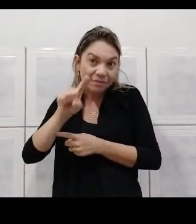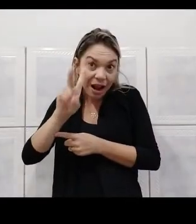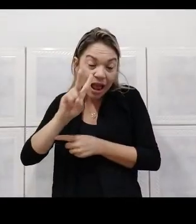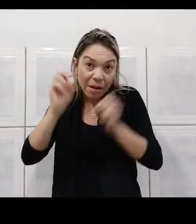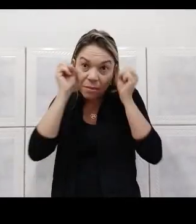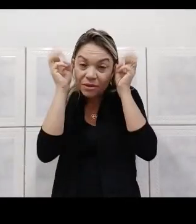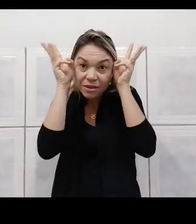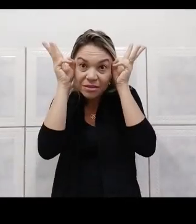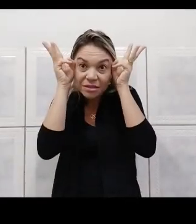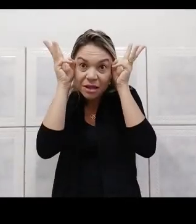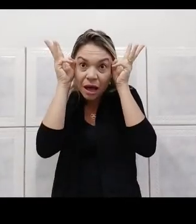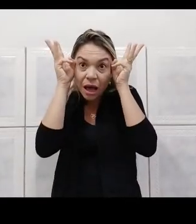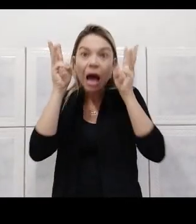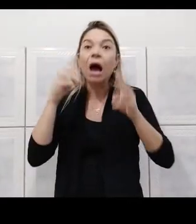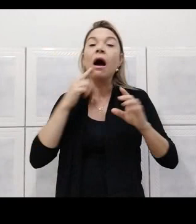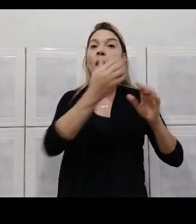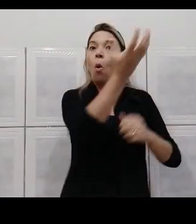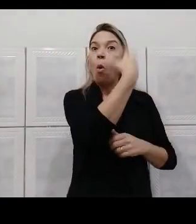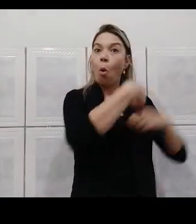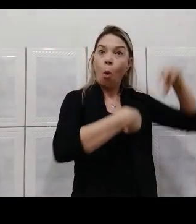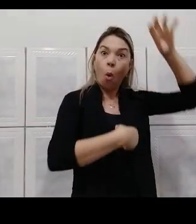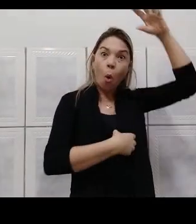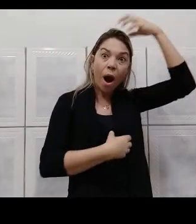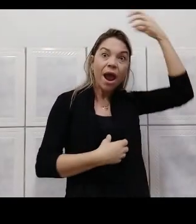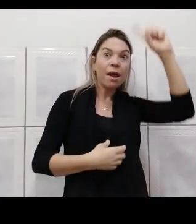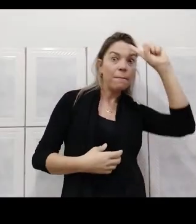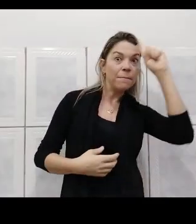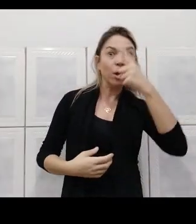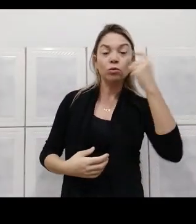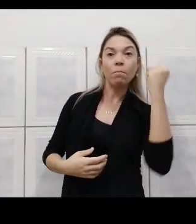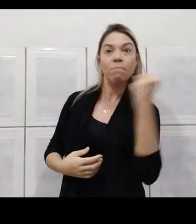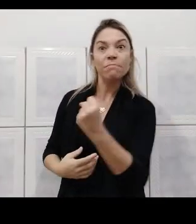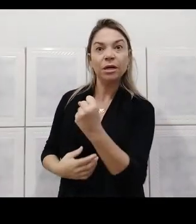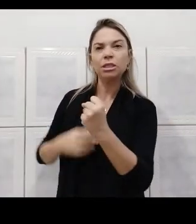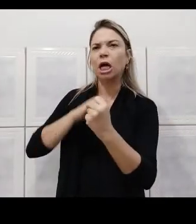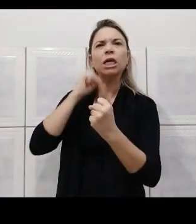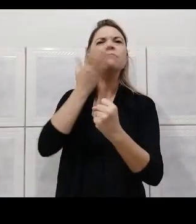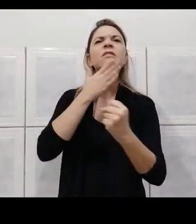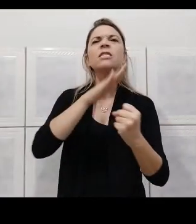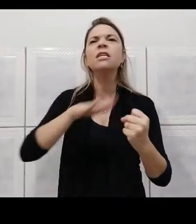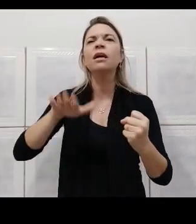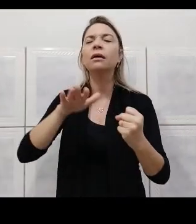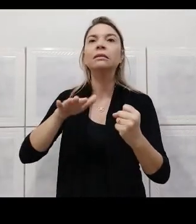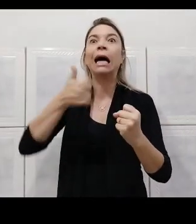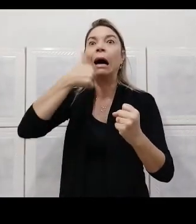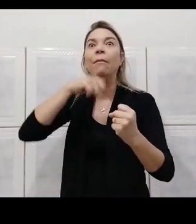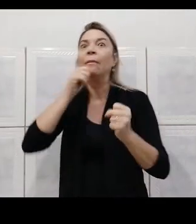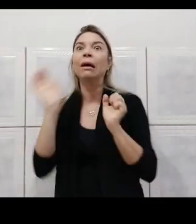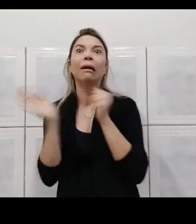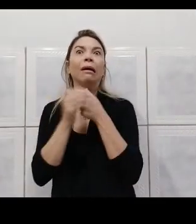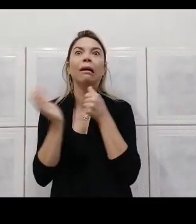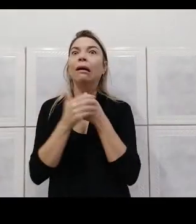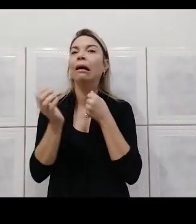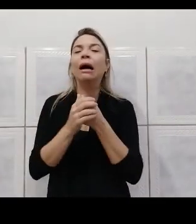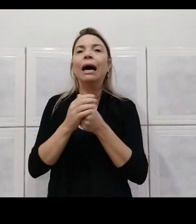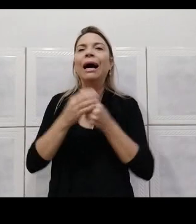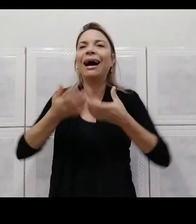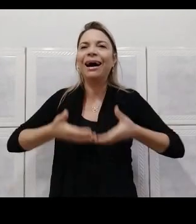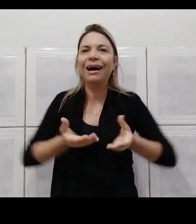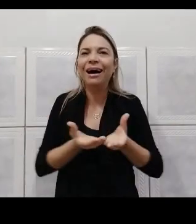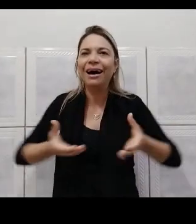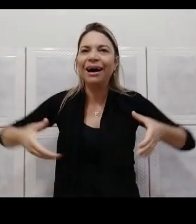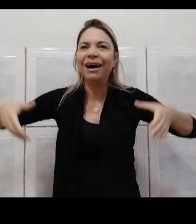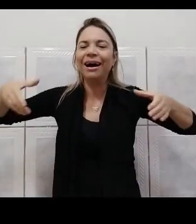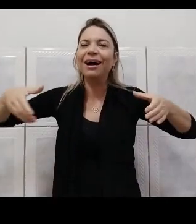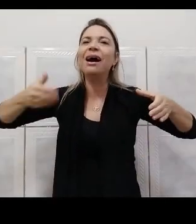Moisés. Sobre a tentativa de Herodes, um homem mau, de matar muitas crianças. Sempre que alguém atenta contra a